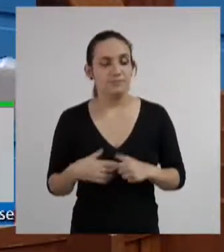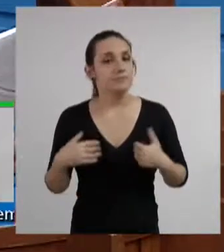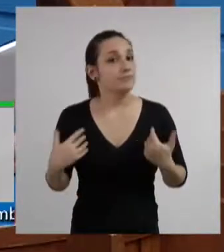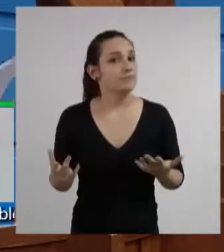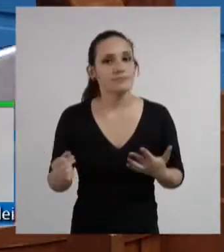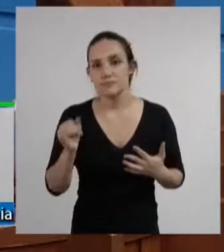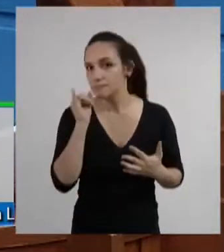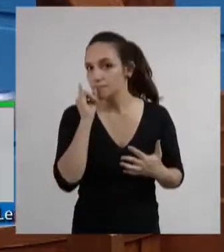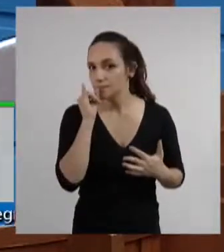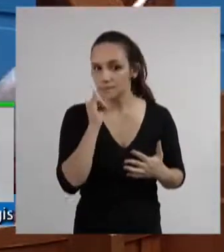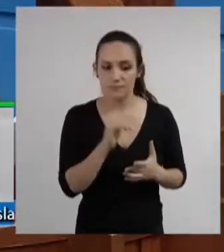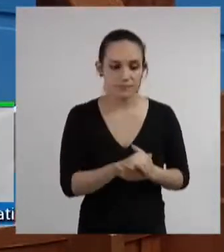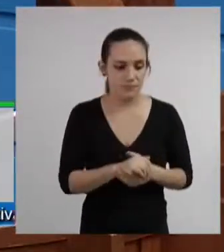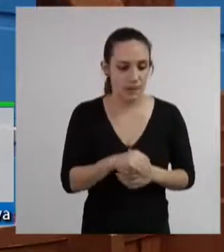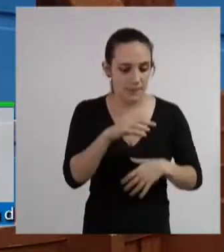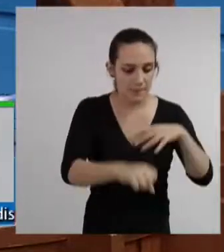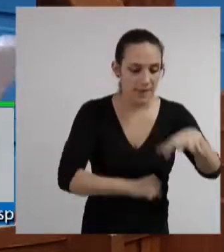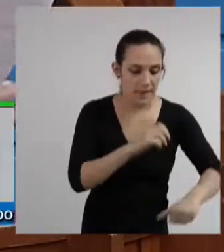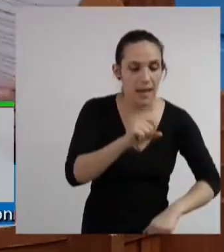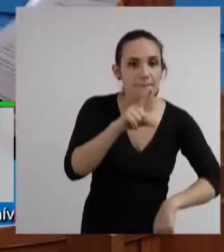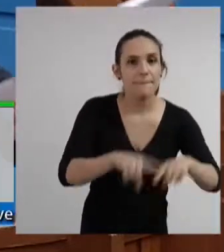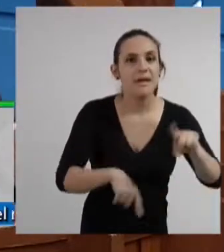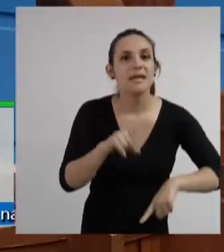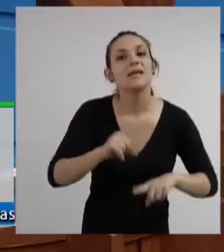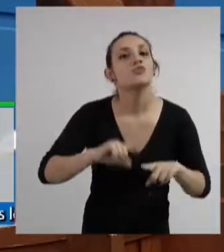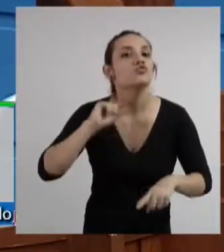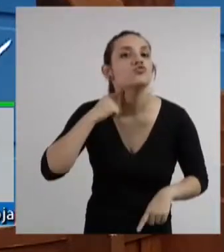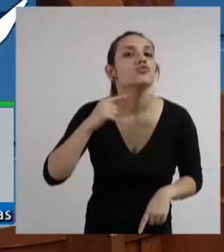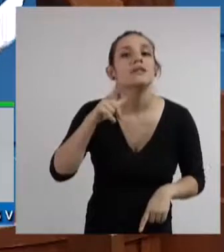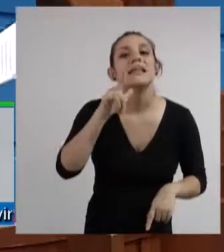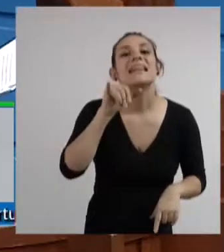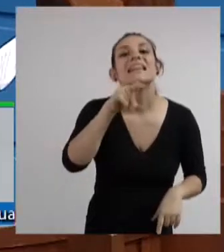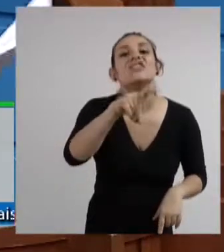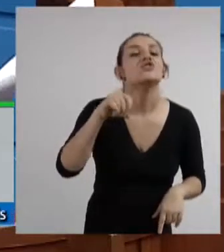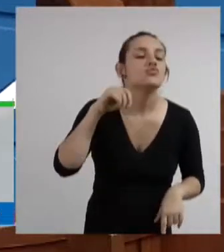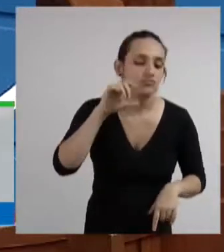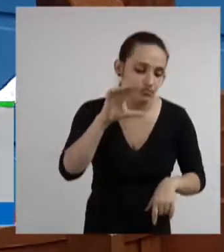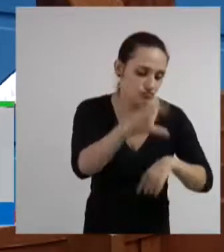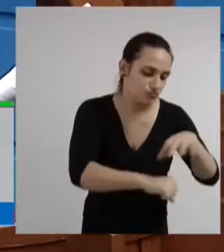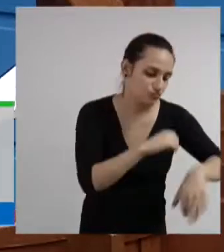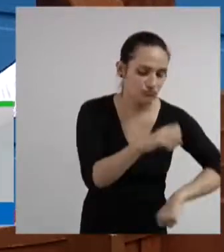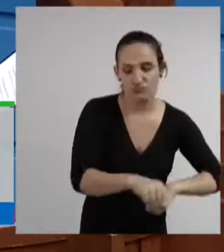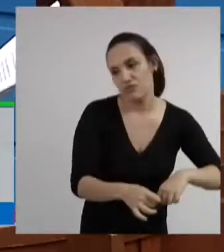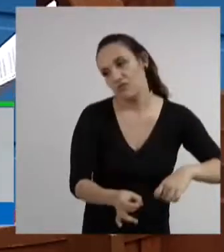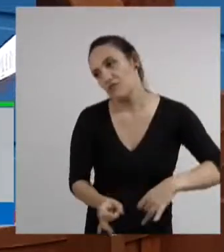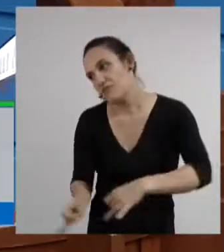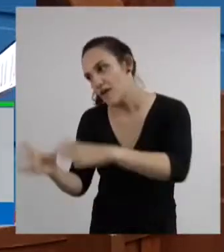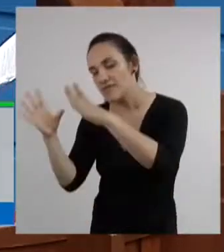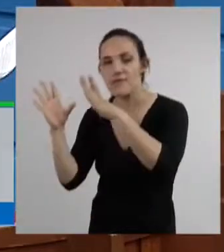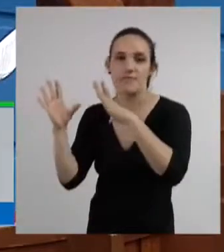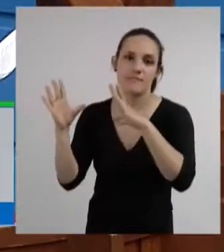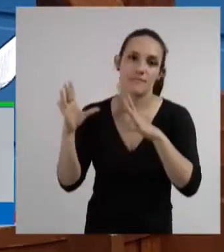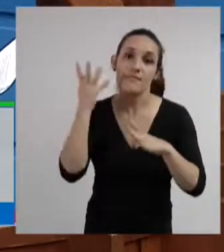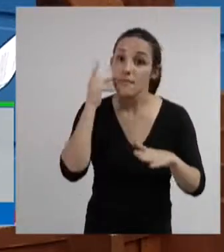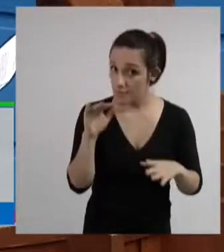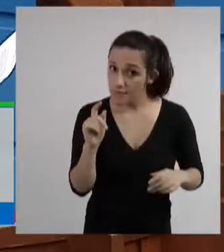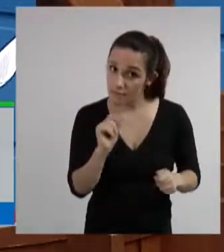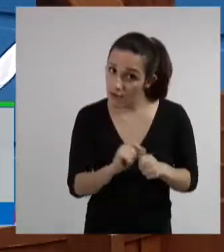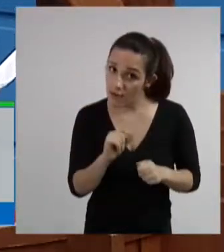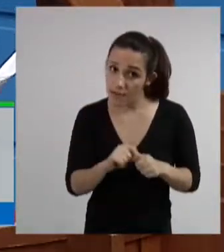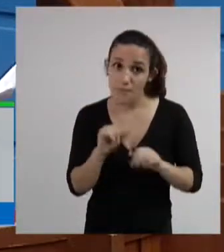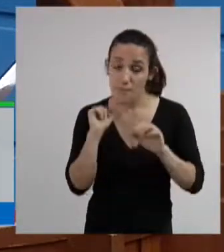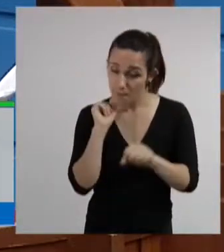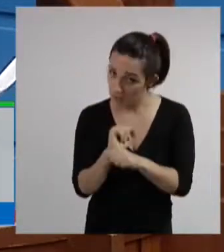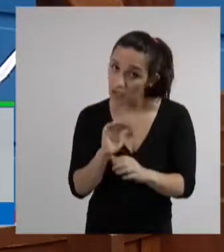por exemplo, recolher materiais recicláveis nas ruas. Então, a situação da criança ela é